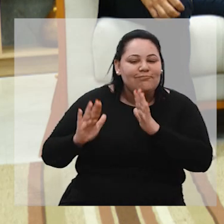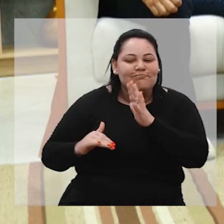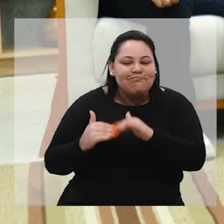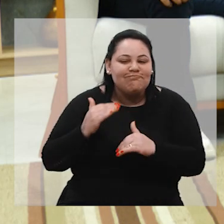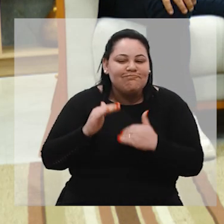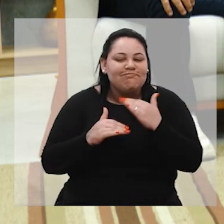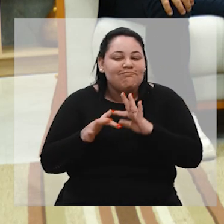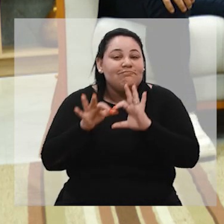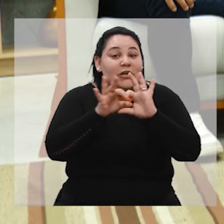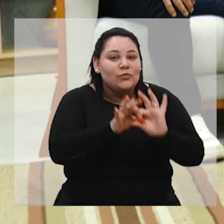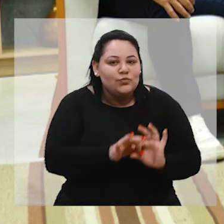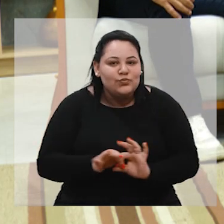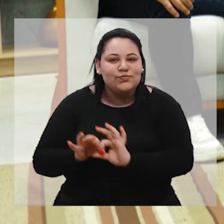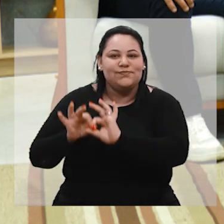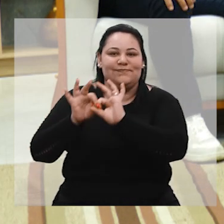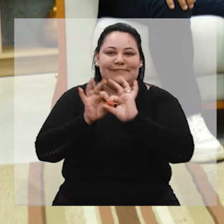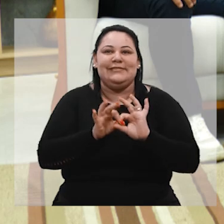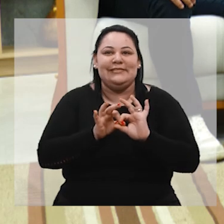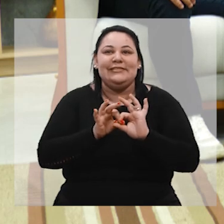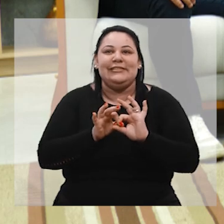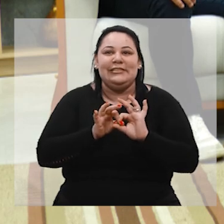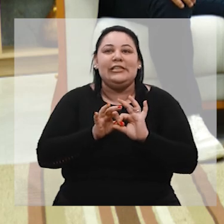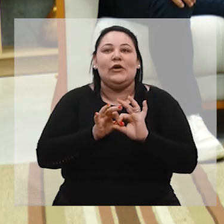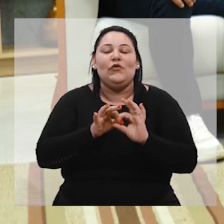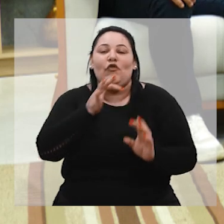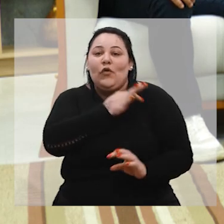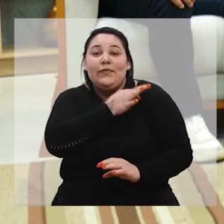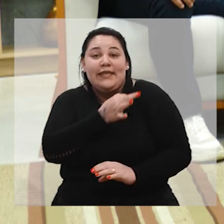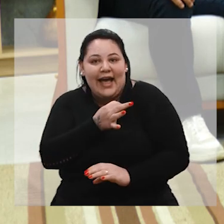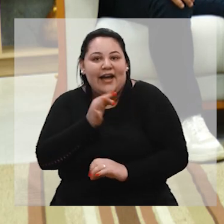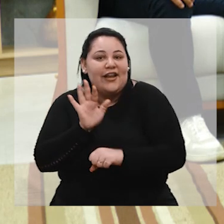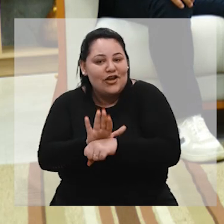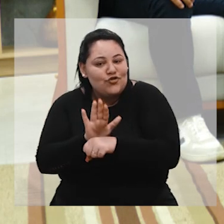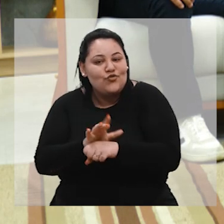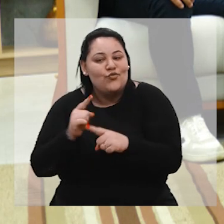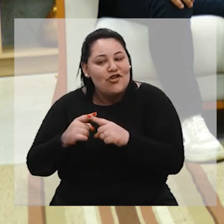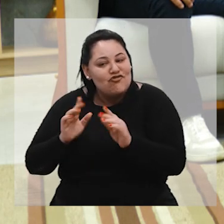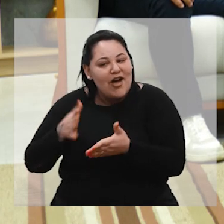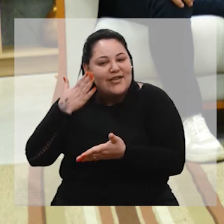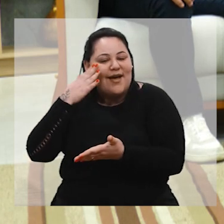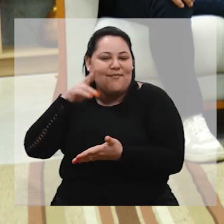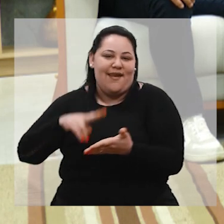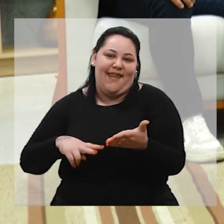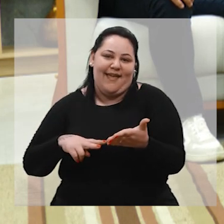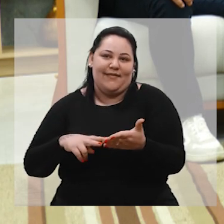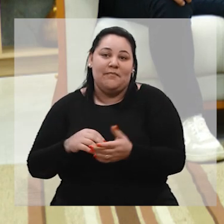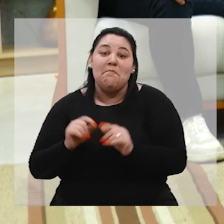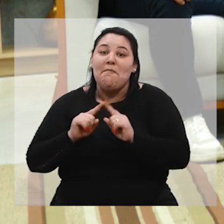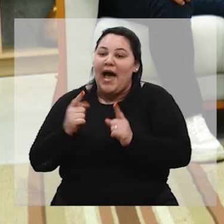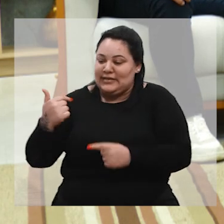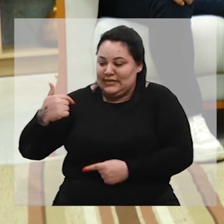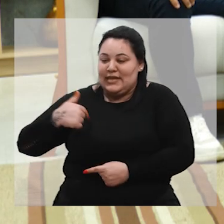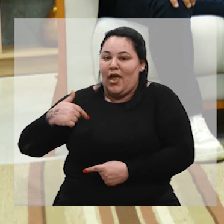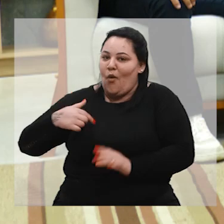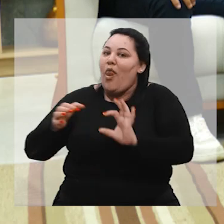entendendo o que é sílabas, né? Então, assim, eles mesmo, né, involuntariamente, eles estão contribuindo para esse processo. Mas